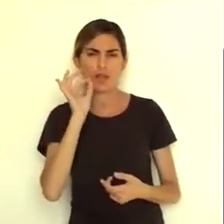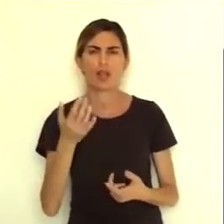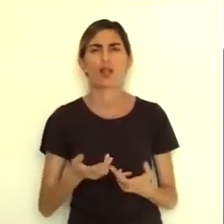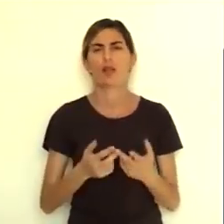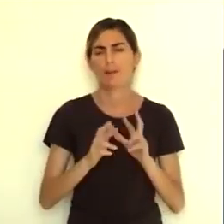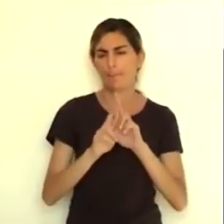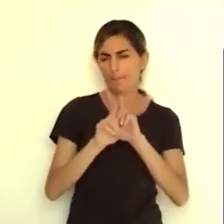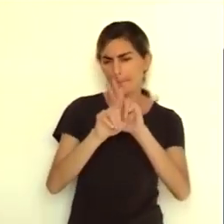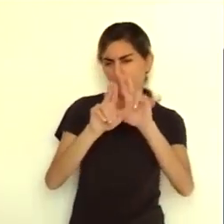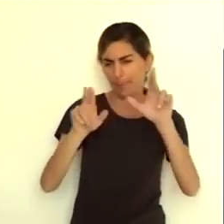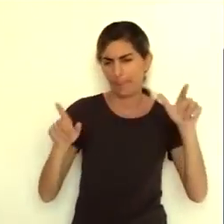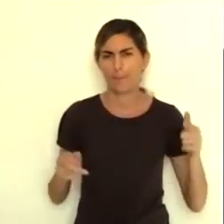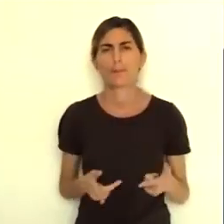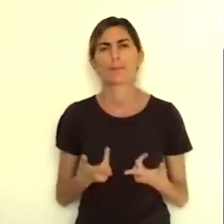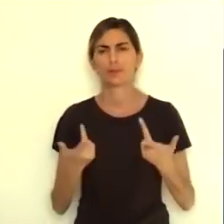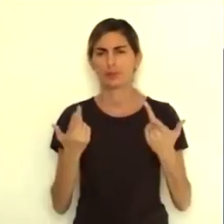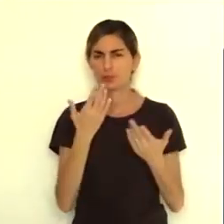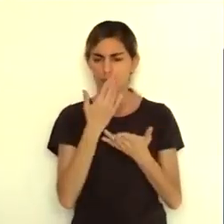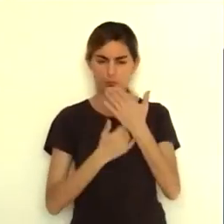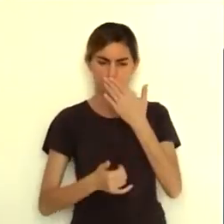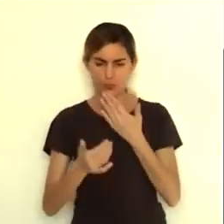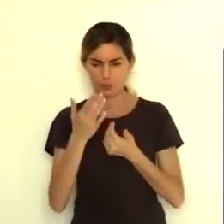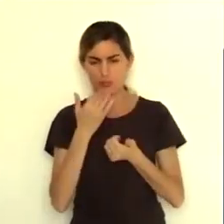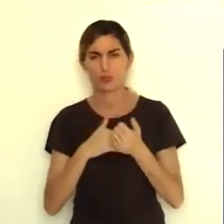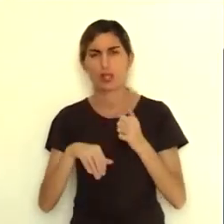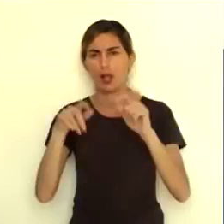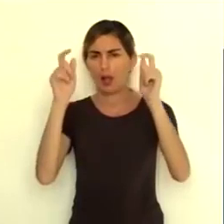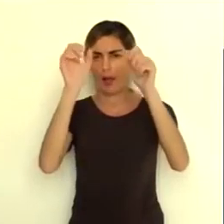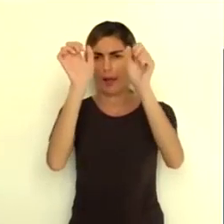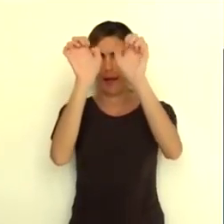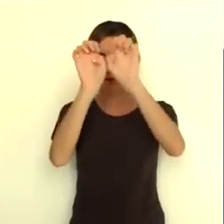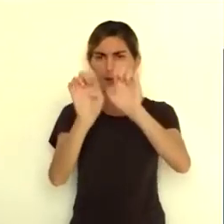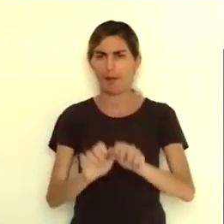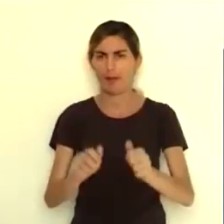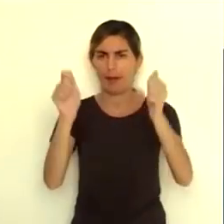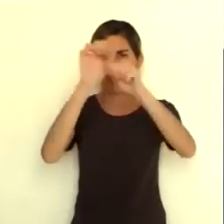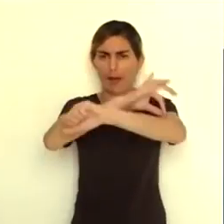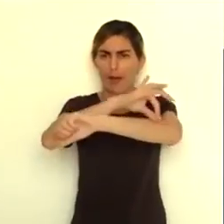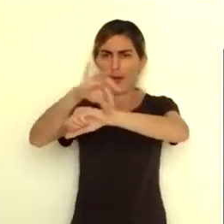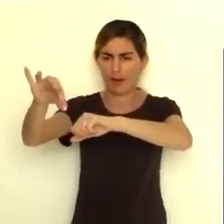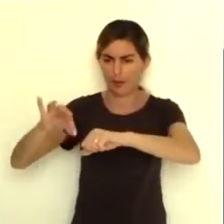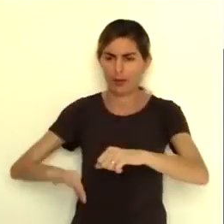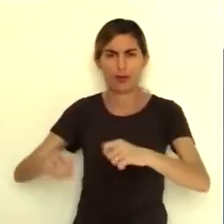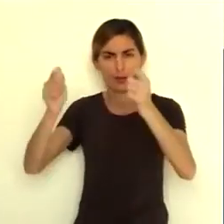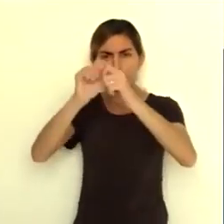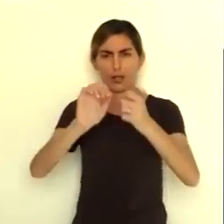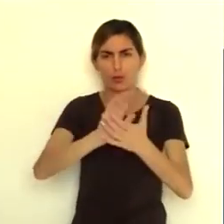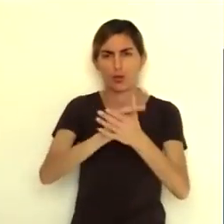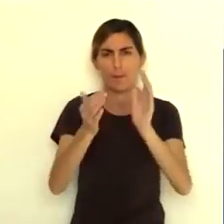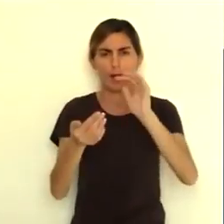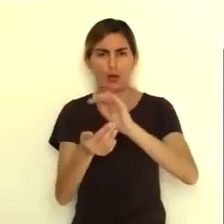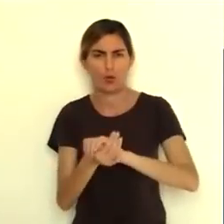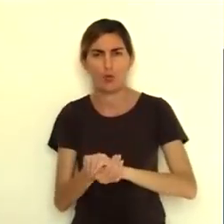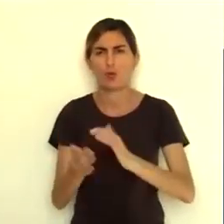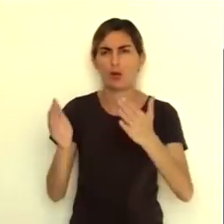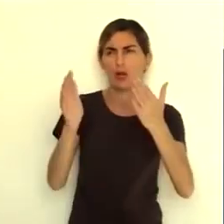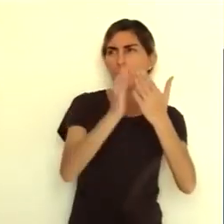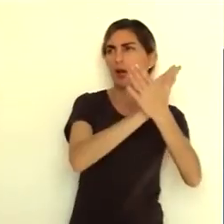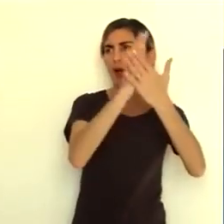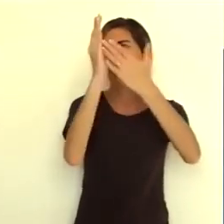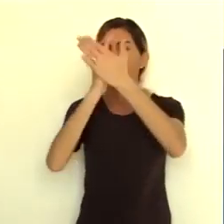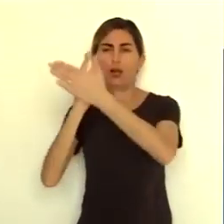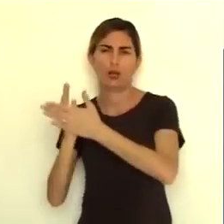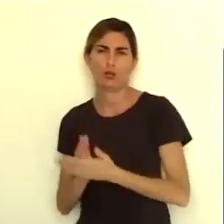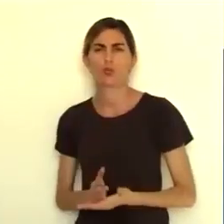é? a essa contribuição na parte dos alimentos. Na arquitetura também, né? A arquitetura barroca, de